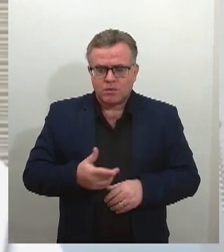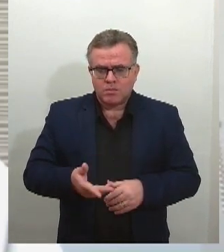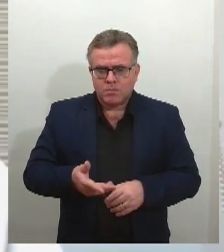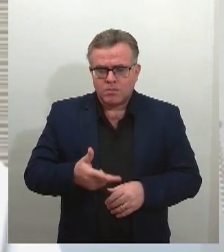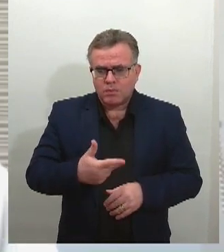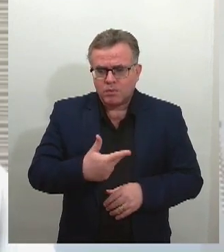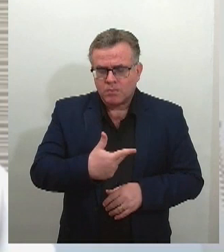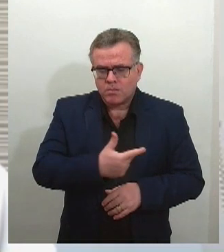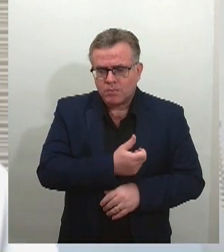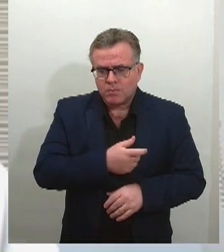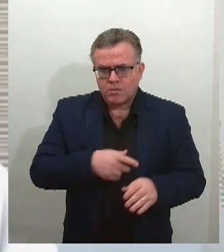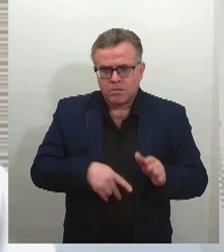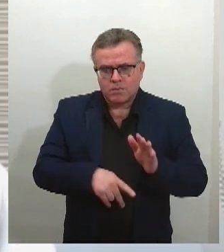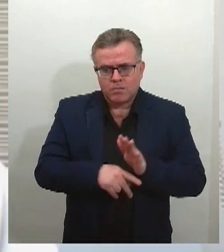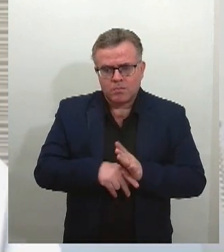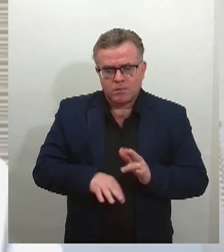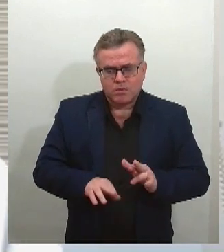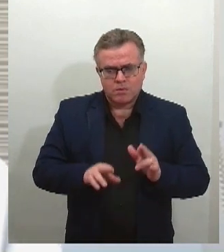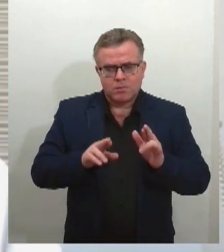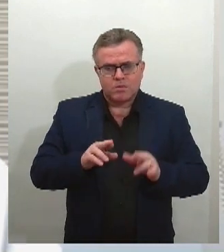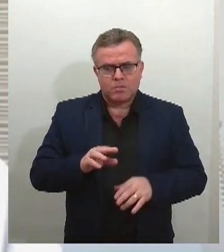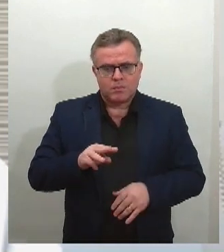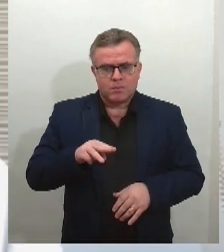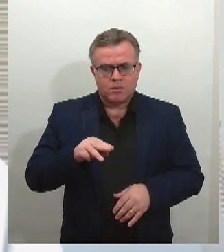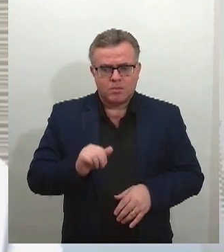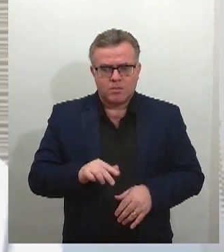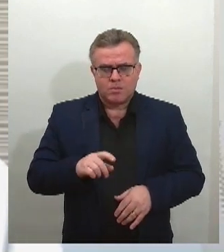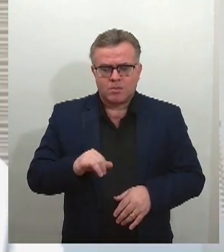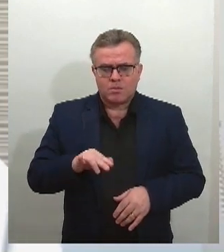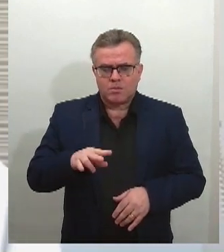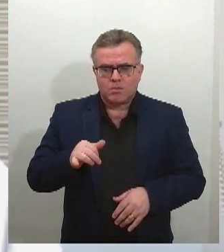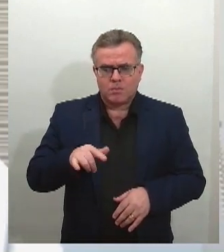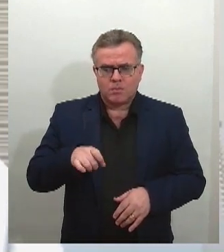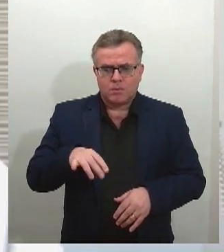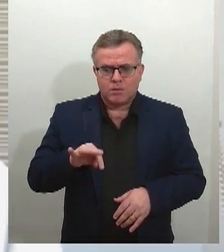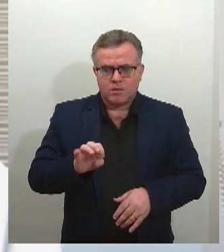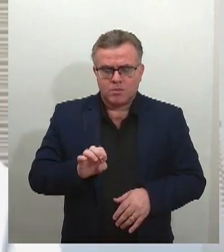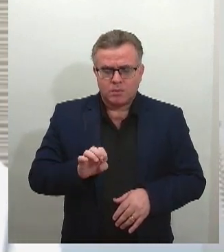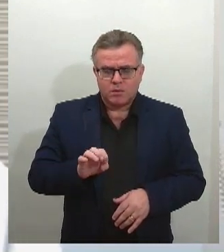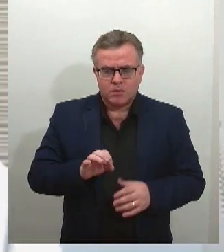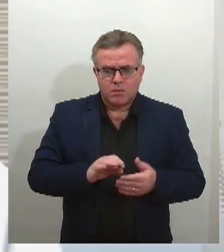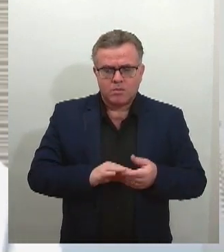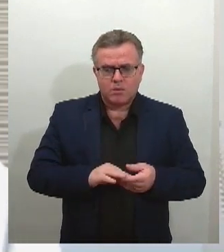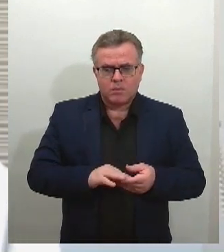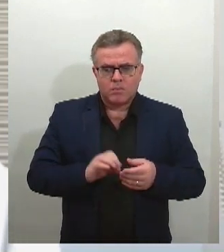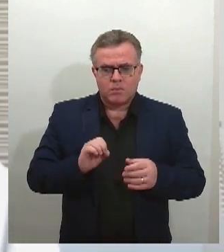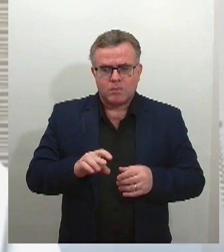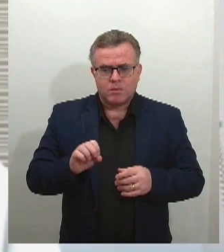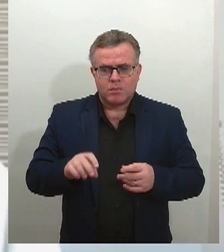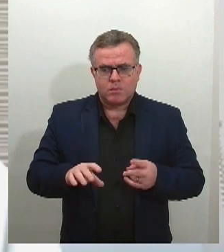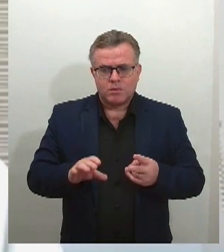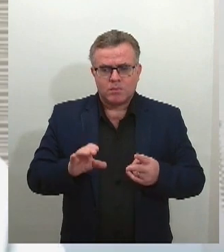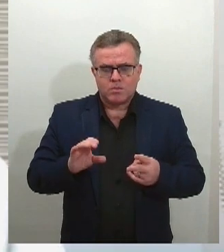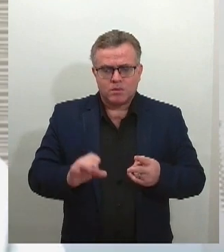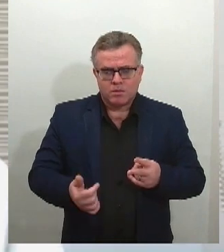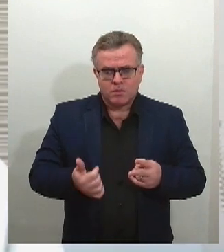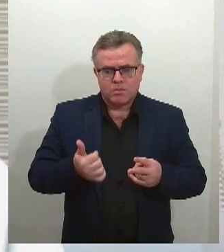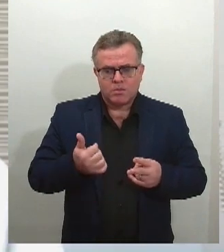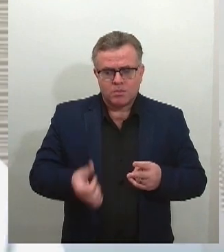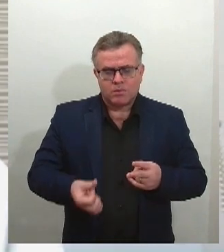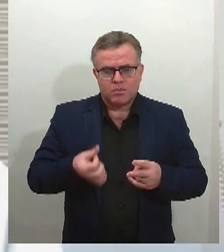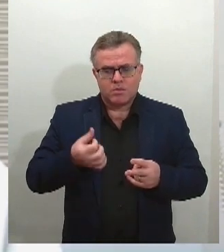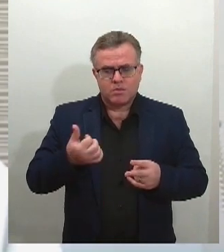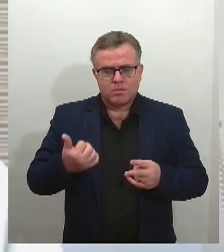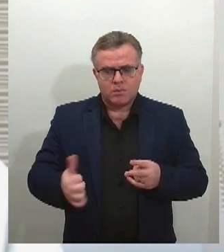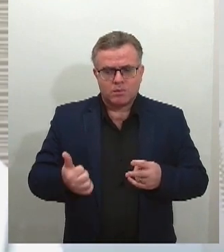é a quadrivalente, né? Ela é contra os vírus do tipo 6, 11, 16 e 18. 6